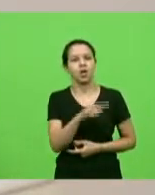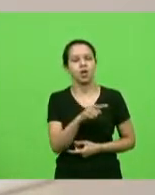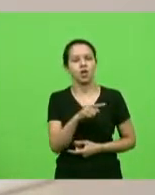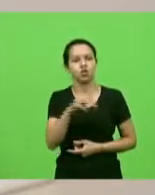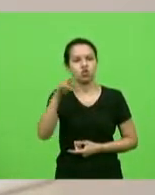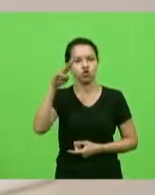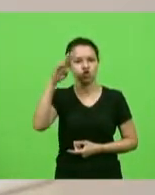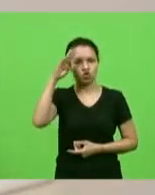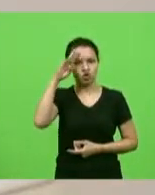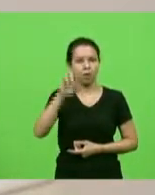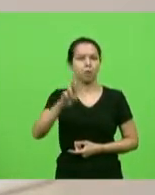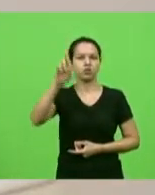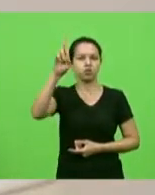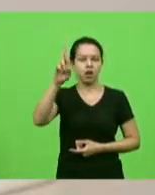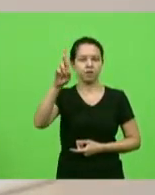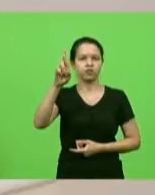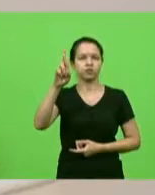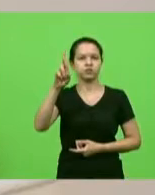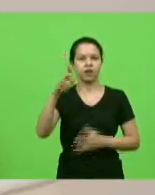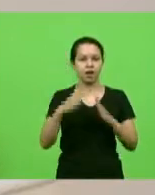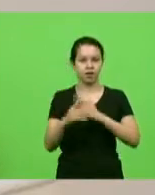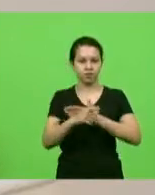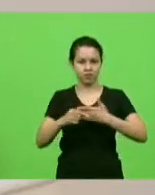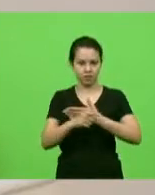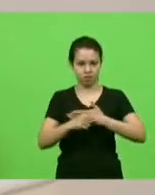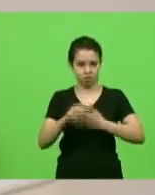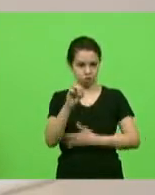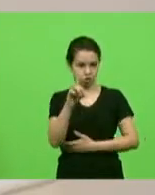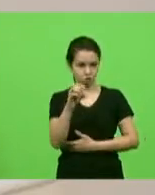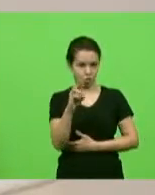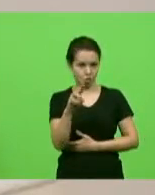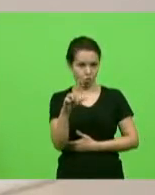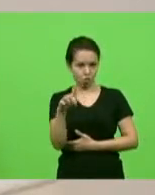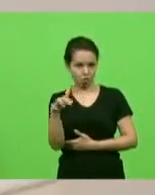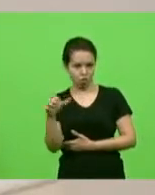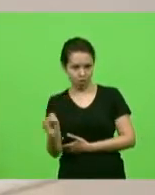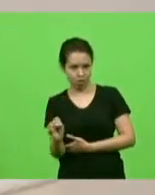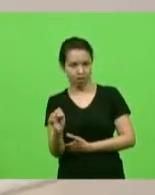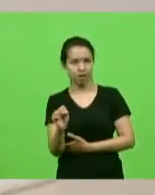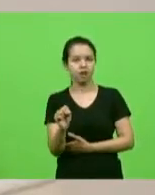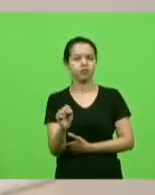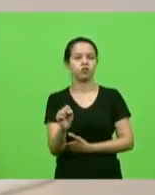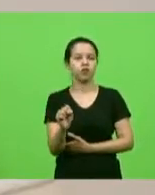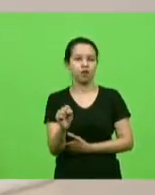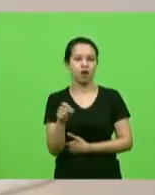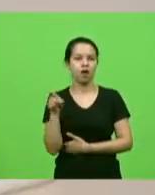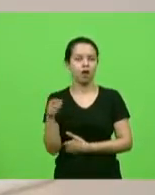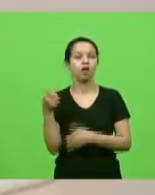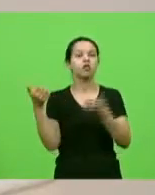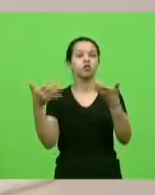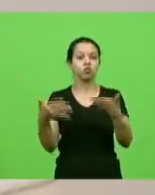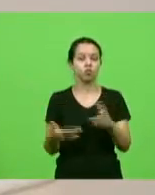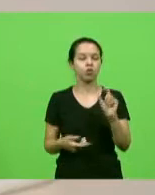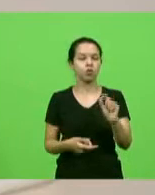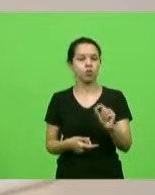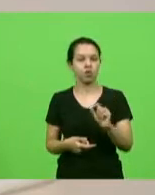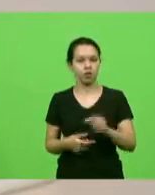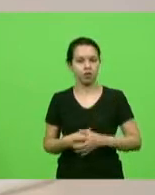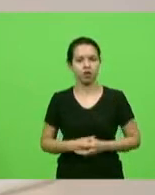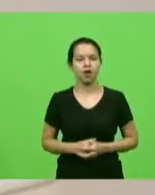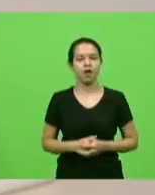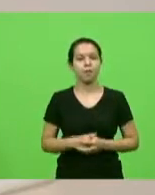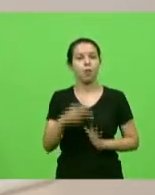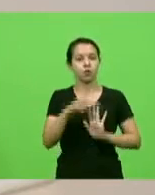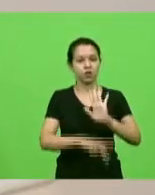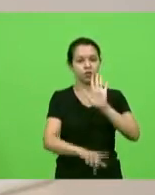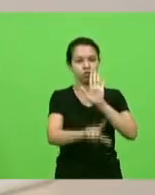Casa Civil, o senhor Douglas Borba, em depoimento prestado à Comissão Parlamentar de Inquérito, afirmou que o projeto de lei foi